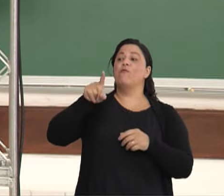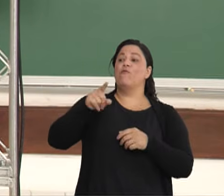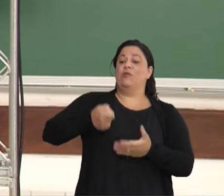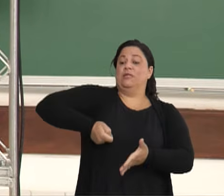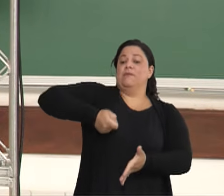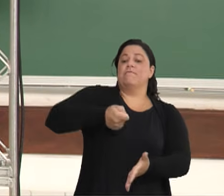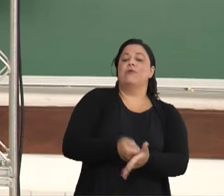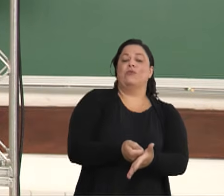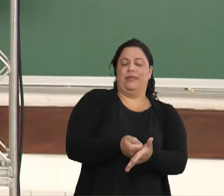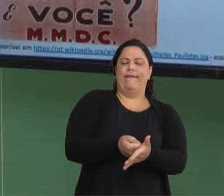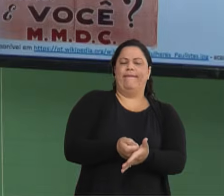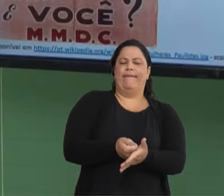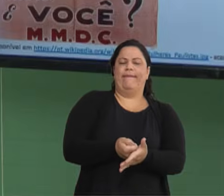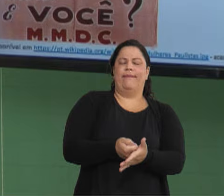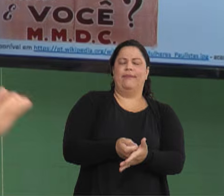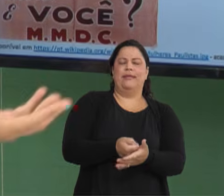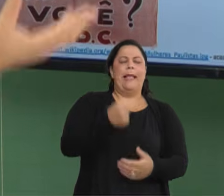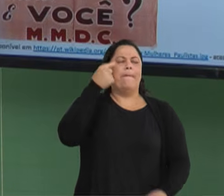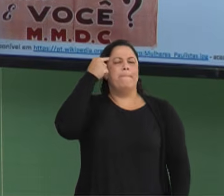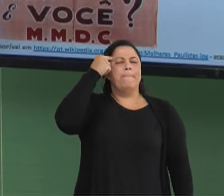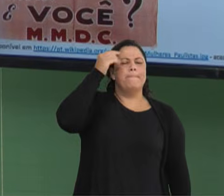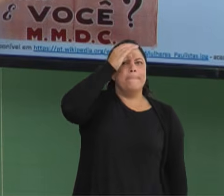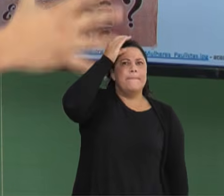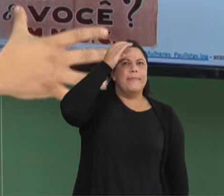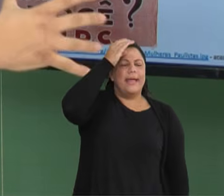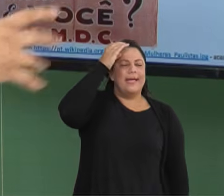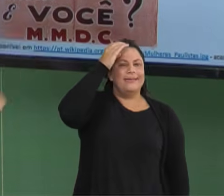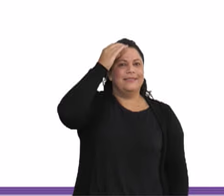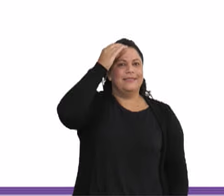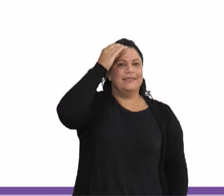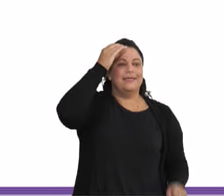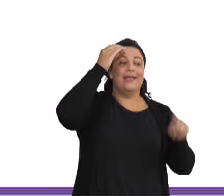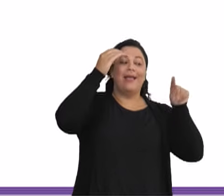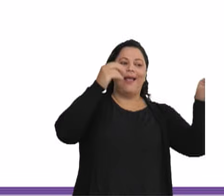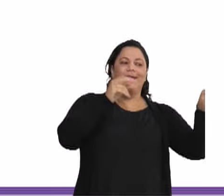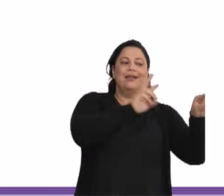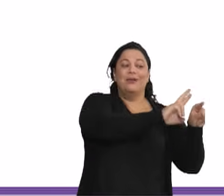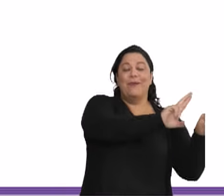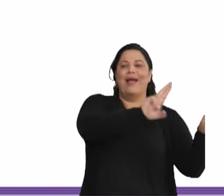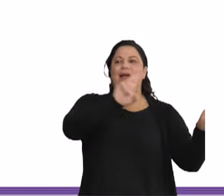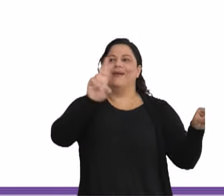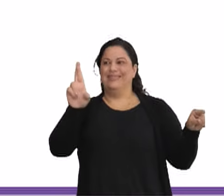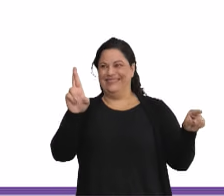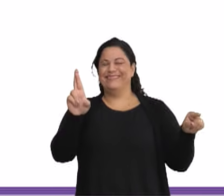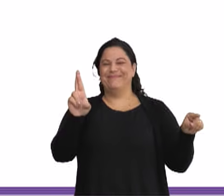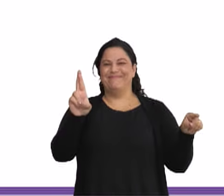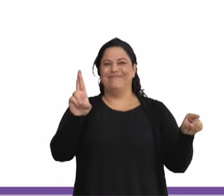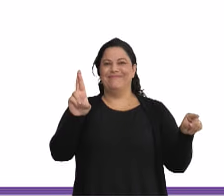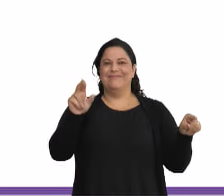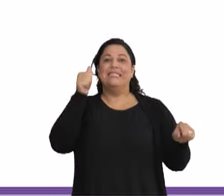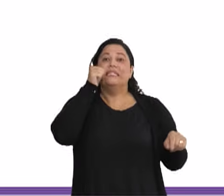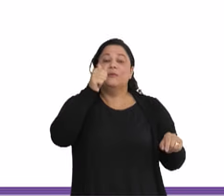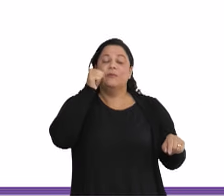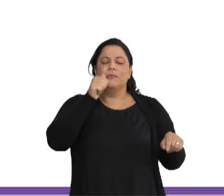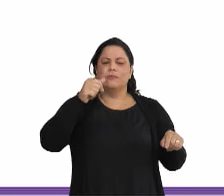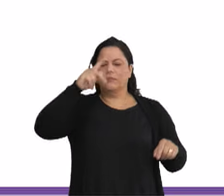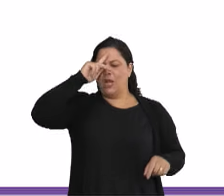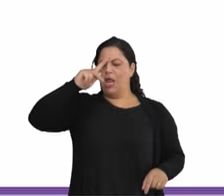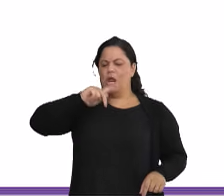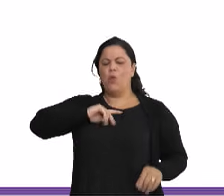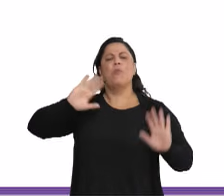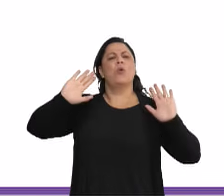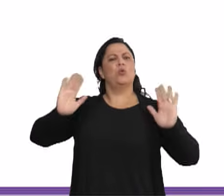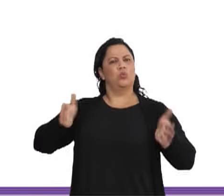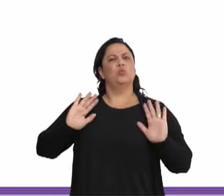cumprir, consulte sua consciência. Aqui você tem mais ou menos uma resposta das mulheres. Eu já cumpri o meu dever. E